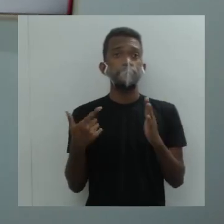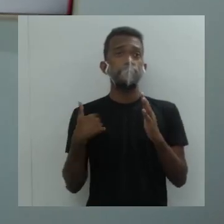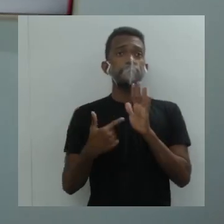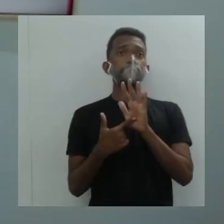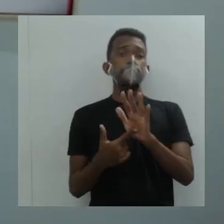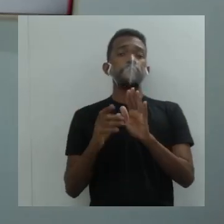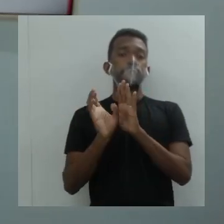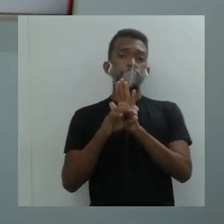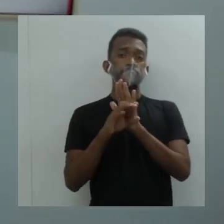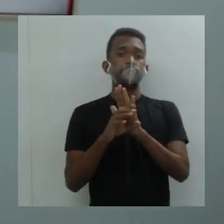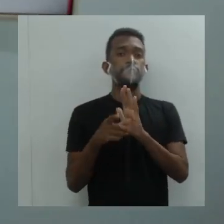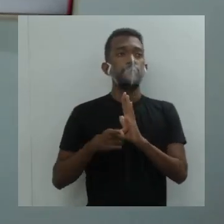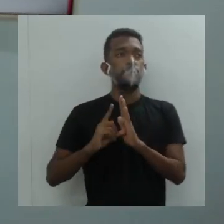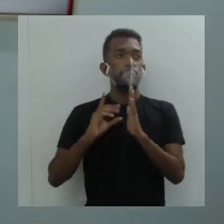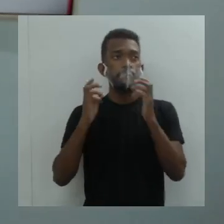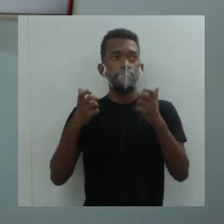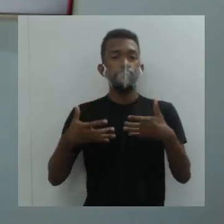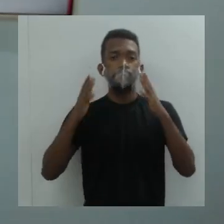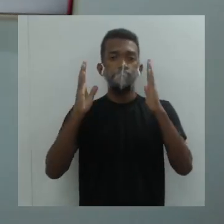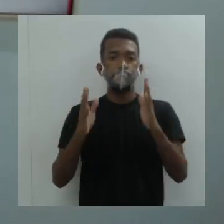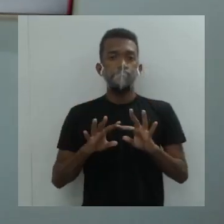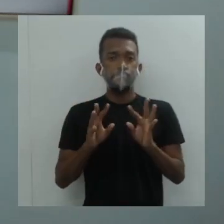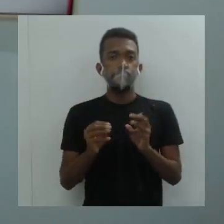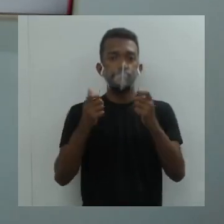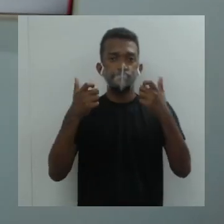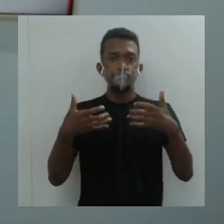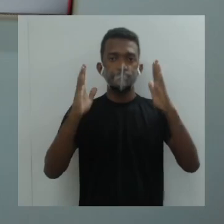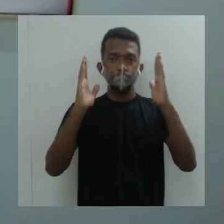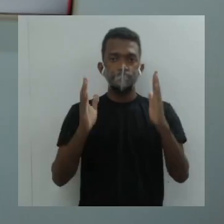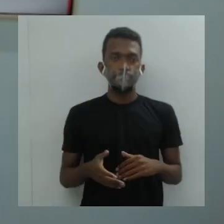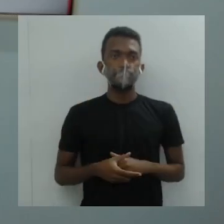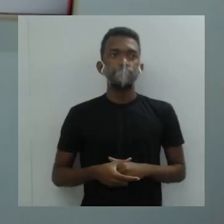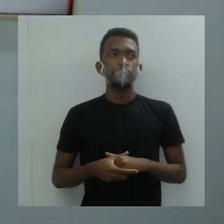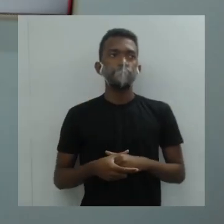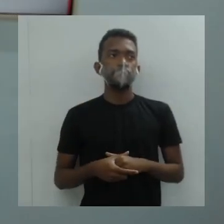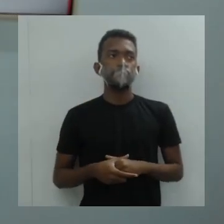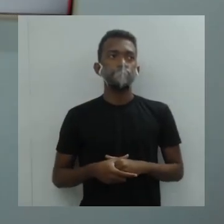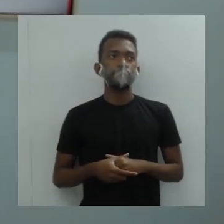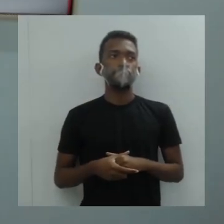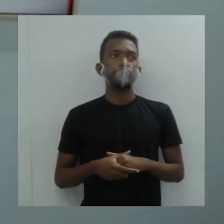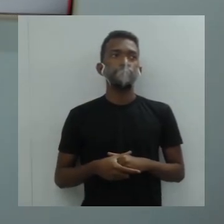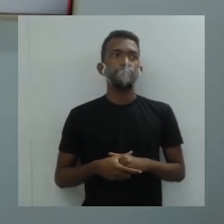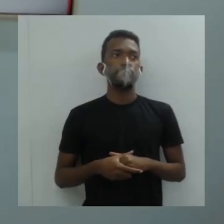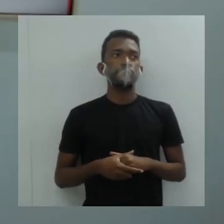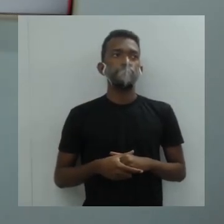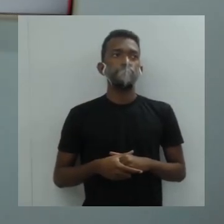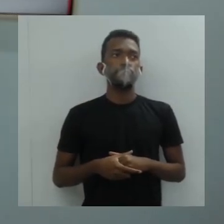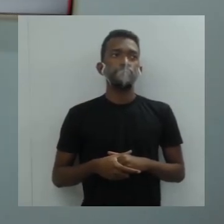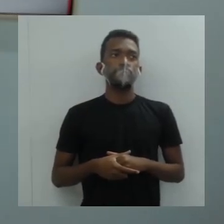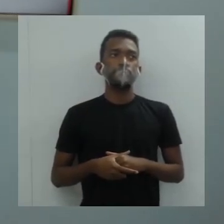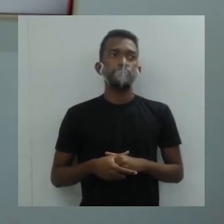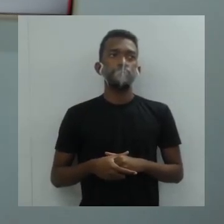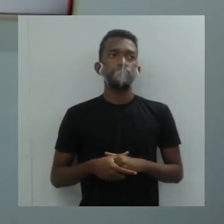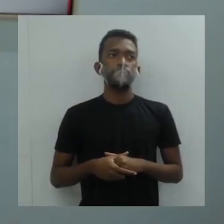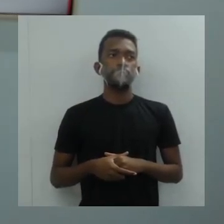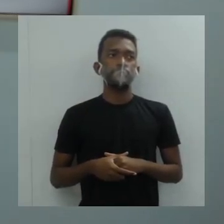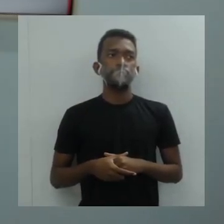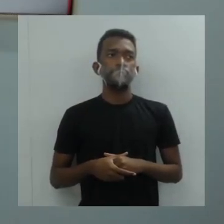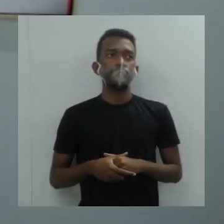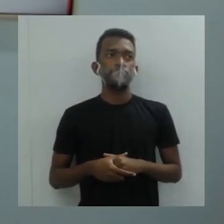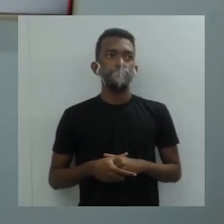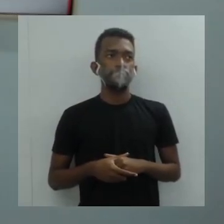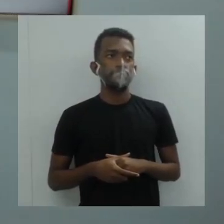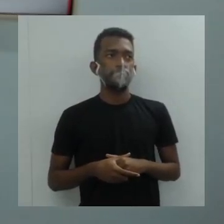conceitos. Né? E a gente poderia aqui